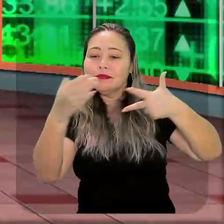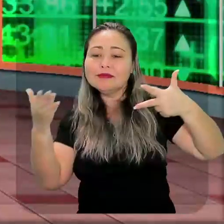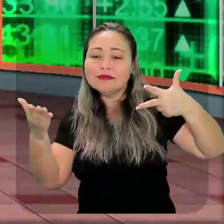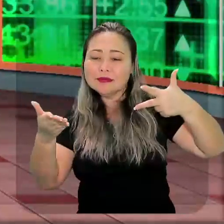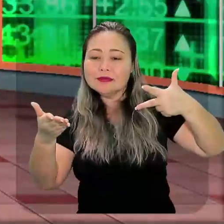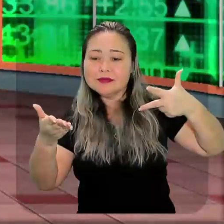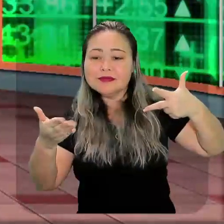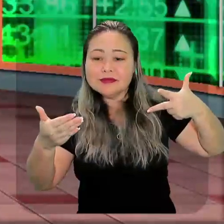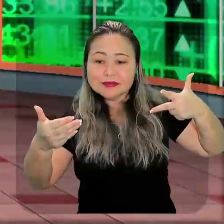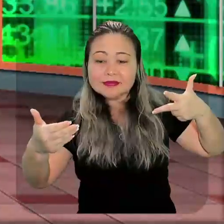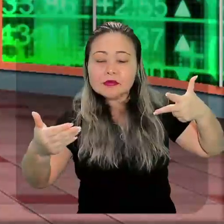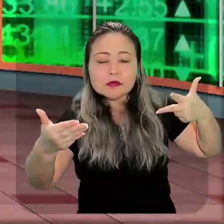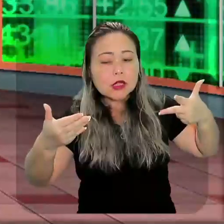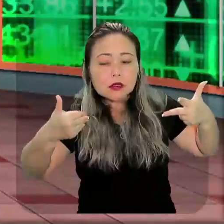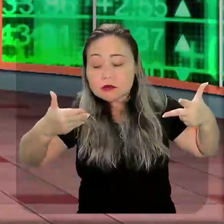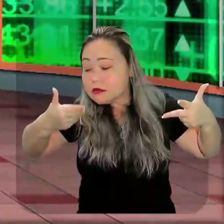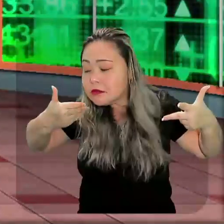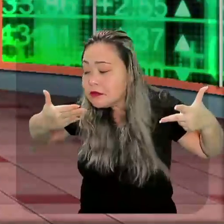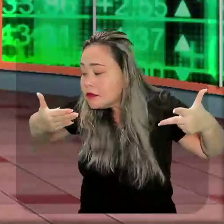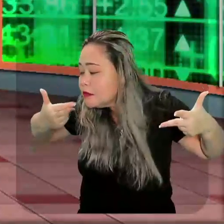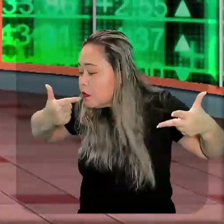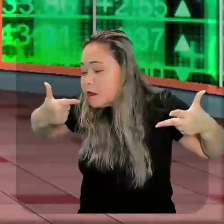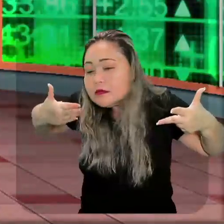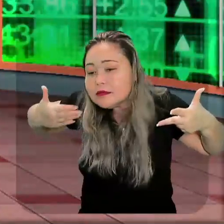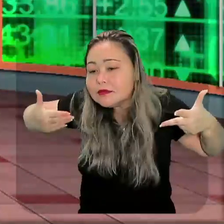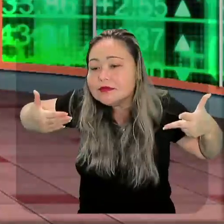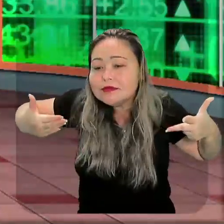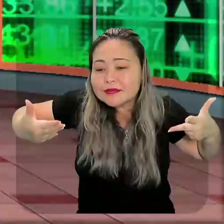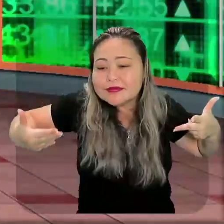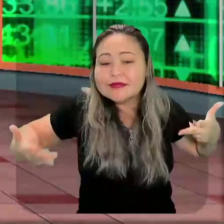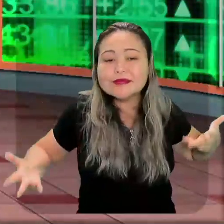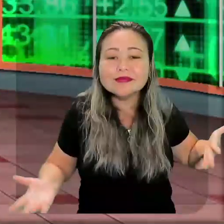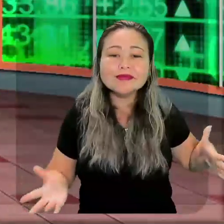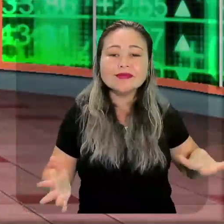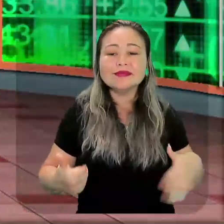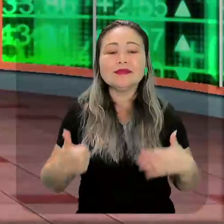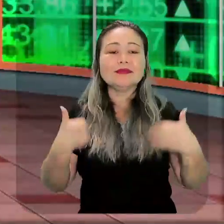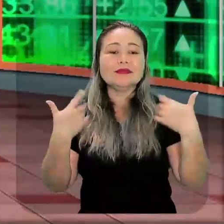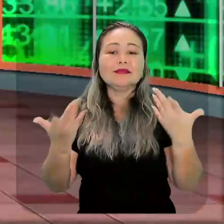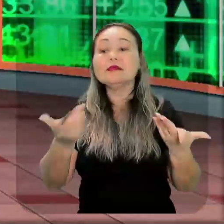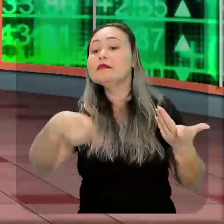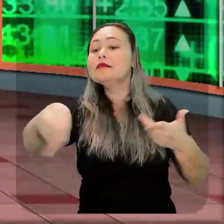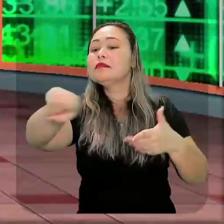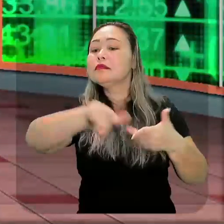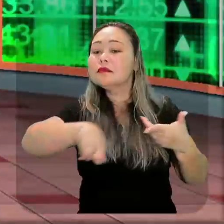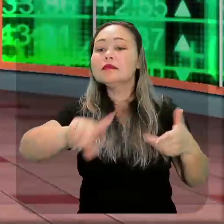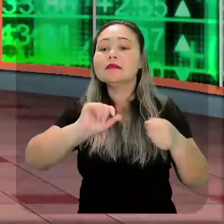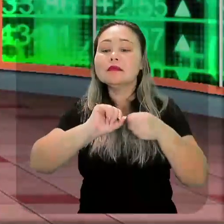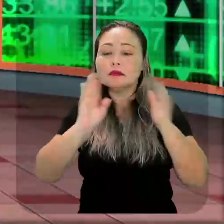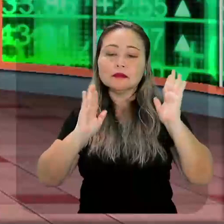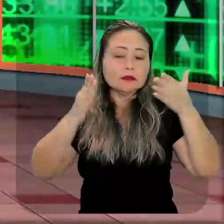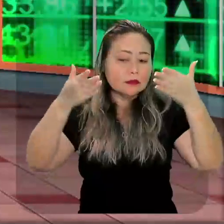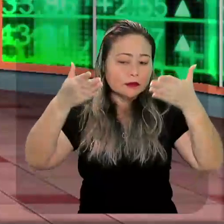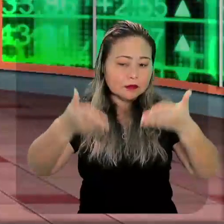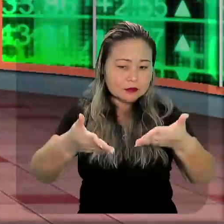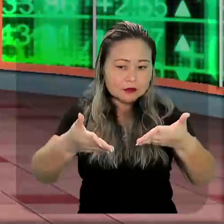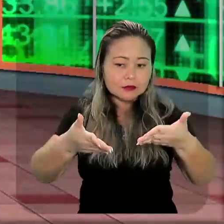atual. Fresquinho. Bem, quentinho. Hein, gente? Então agora é com vocês, tá? Foquem